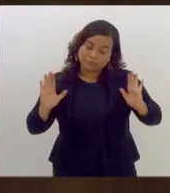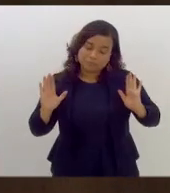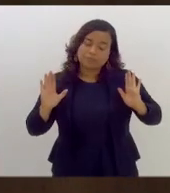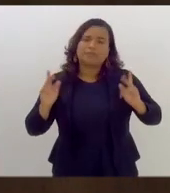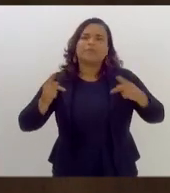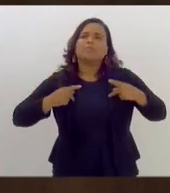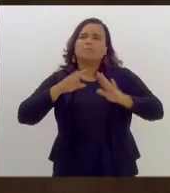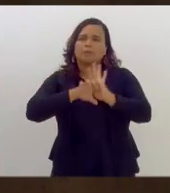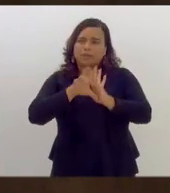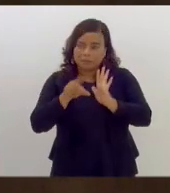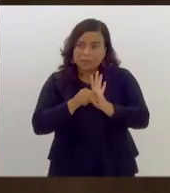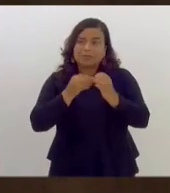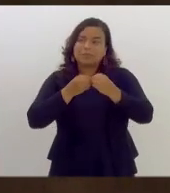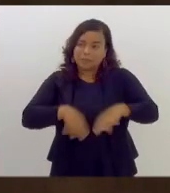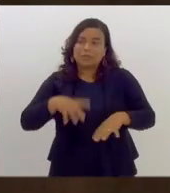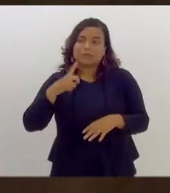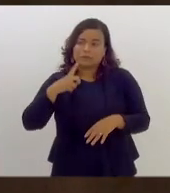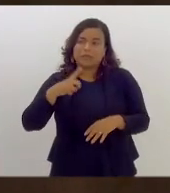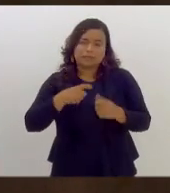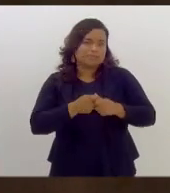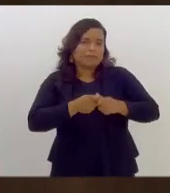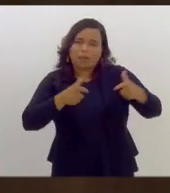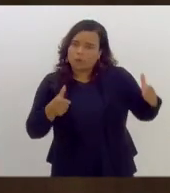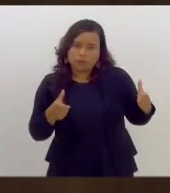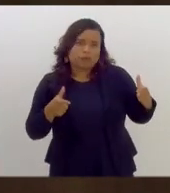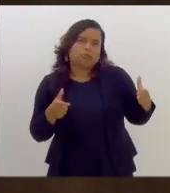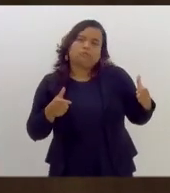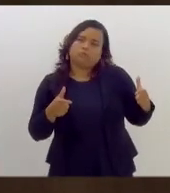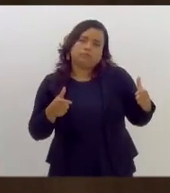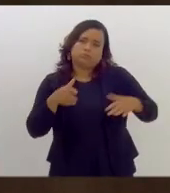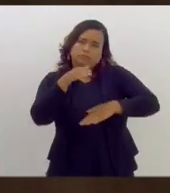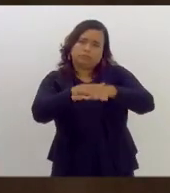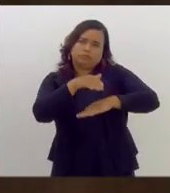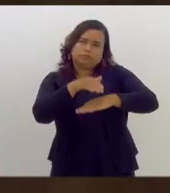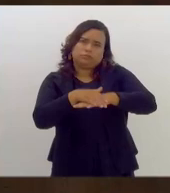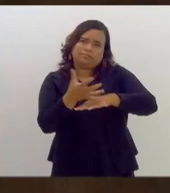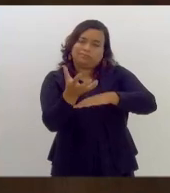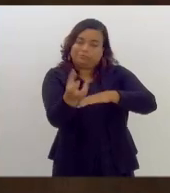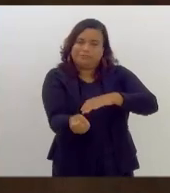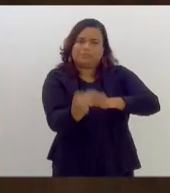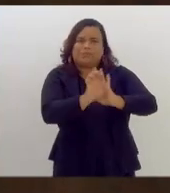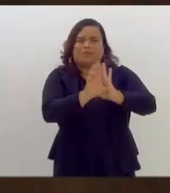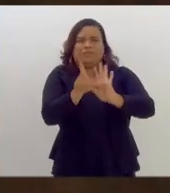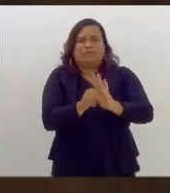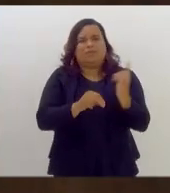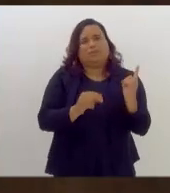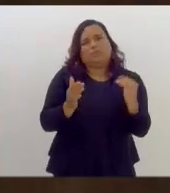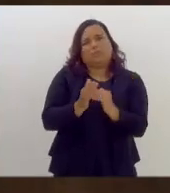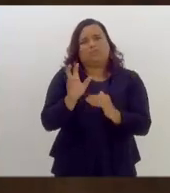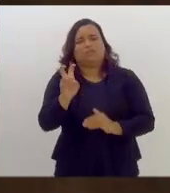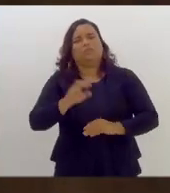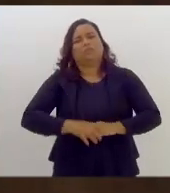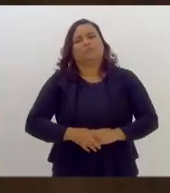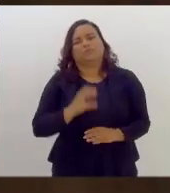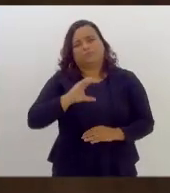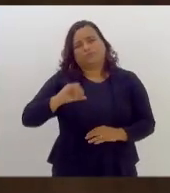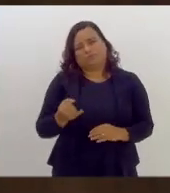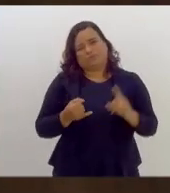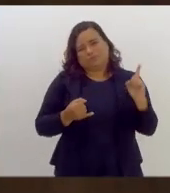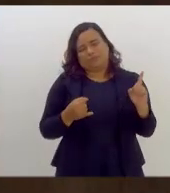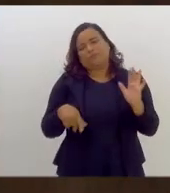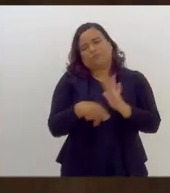minhas emendas foram prejudicadas, a maioria, pela aceitação das emendas de 1 a 5, que é a